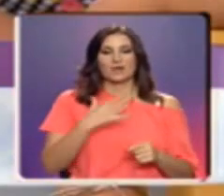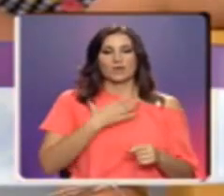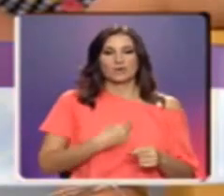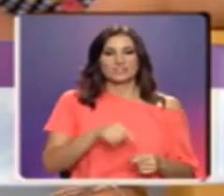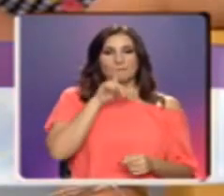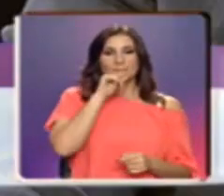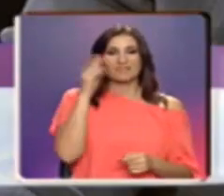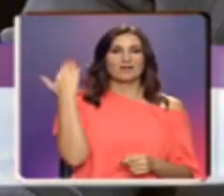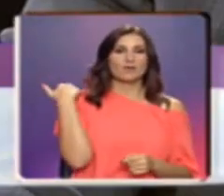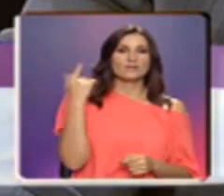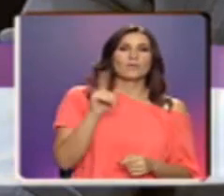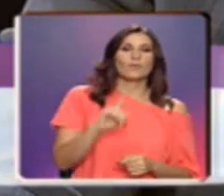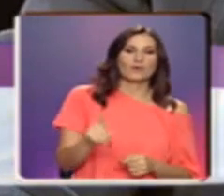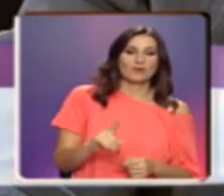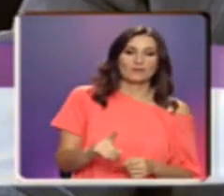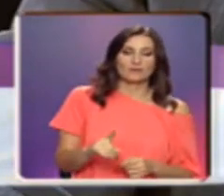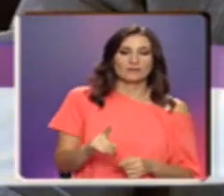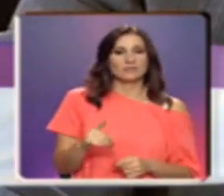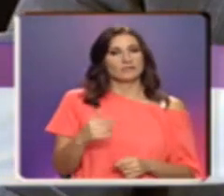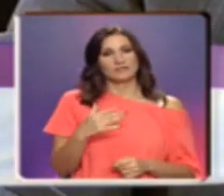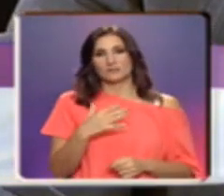Costa? De facto, não.